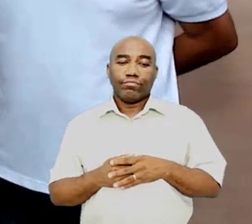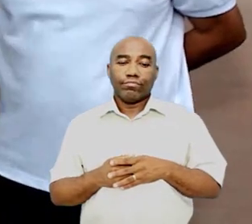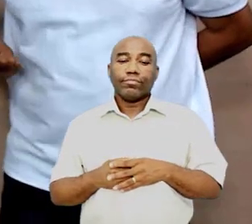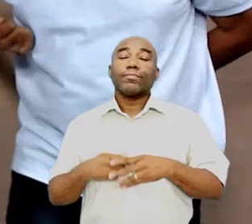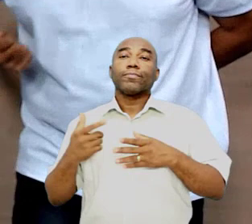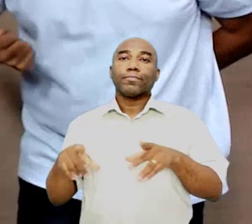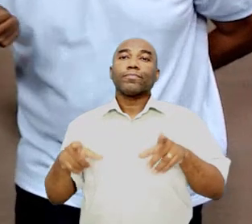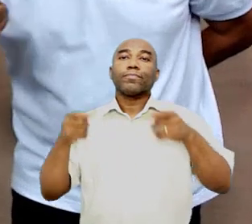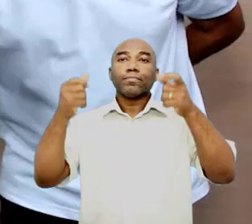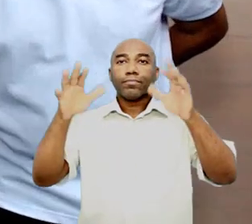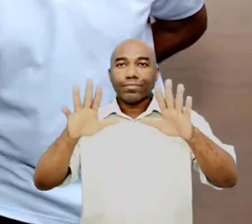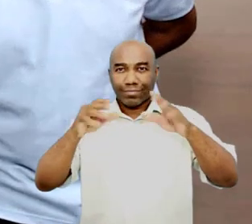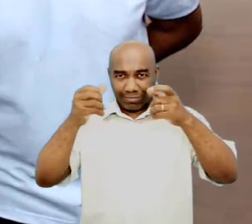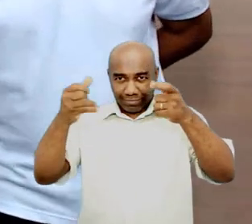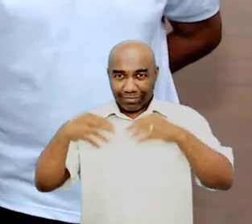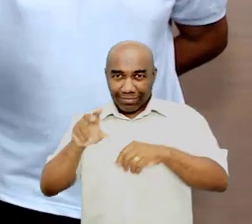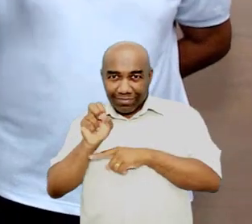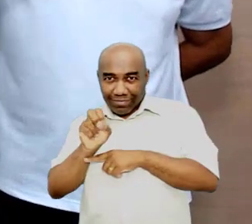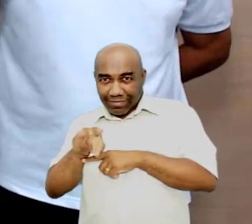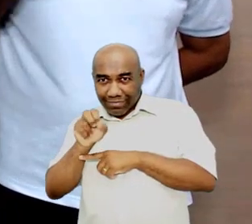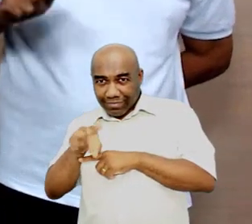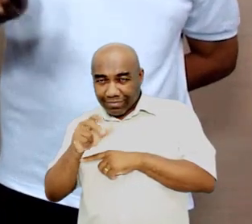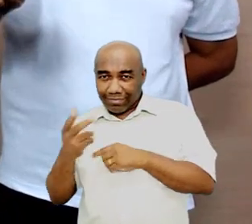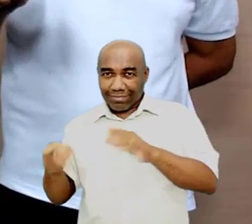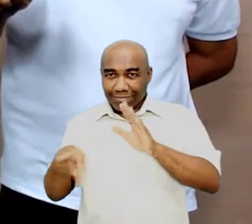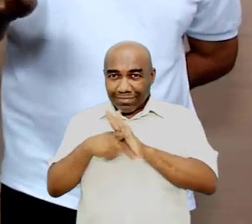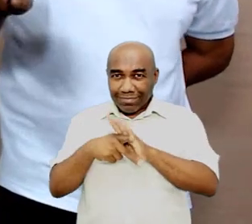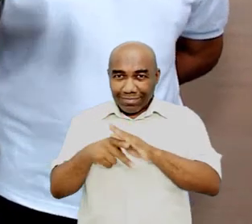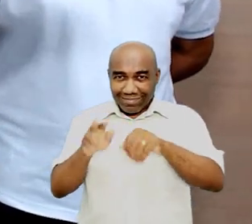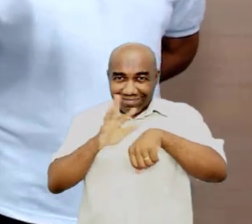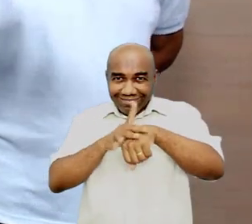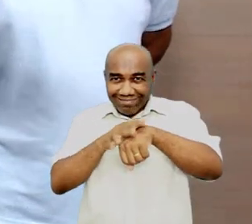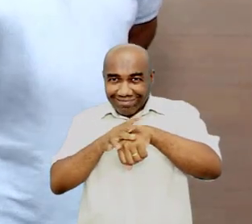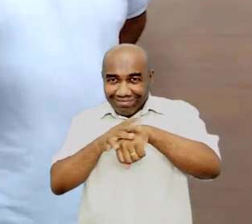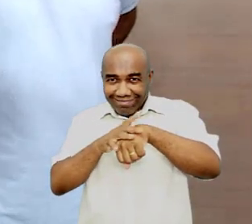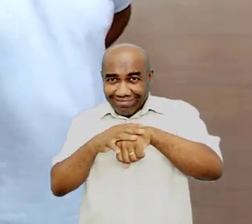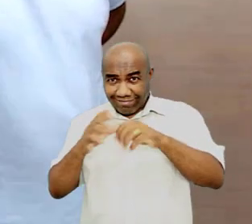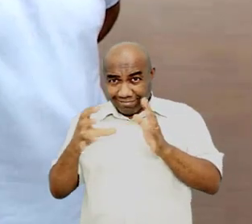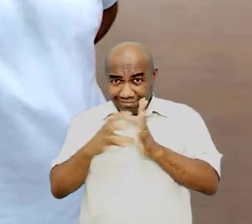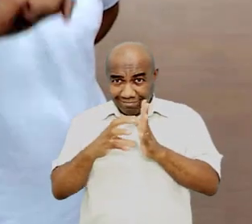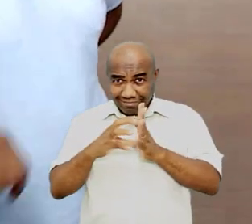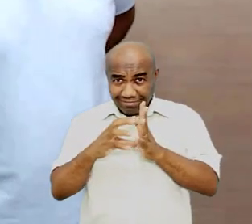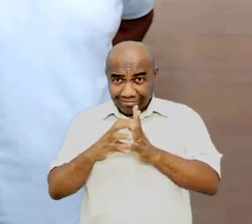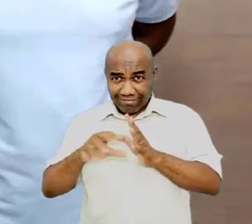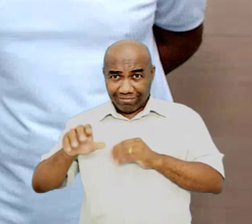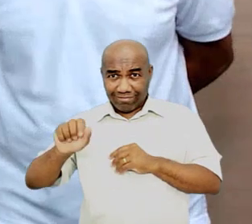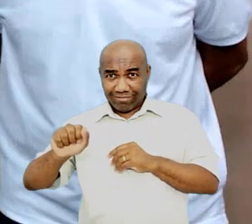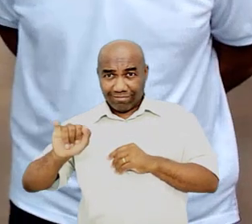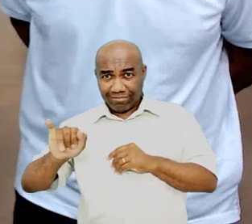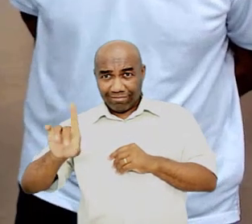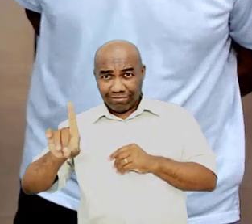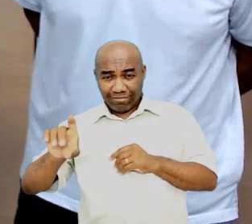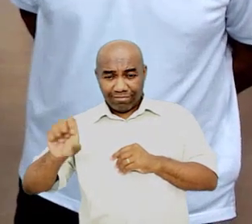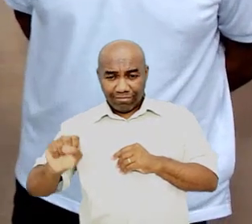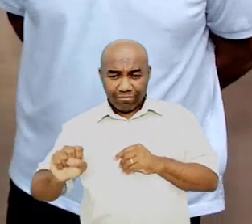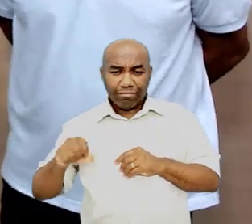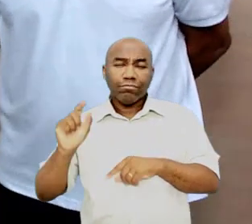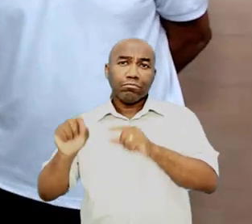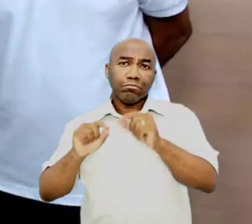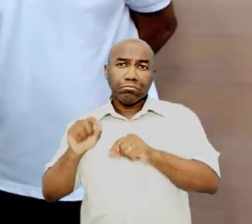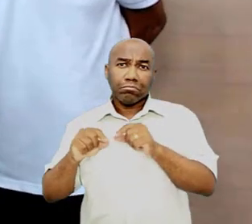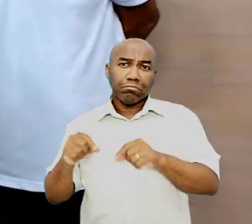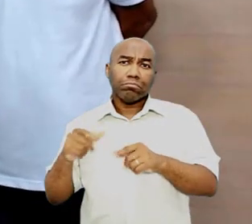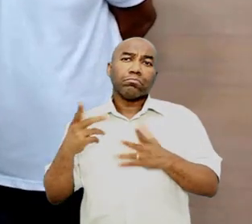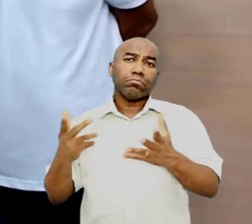da AIDS, essa proteína, ela consegue, sabe o que? Interagir com a célula chamada linfócito.